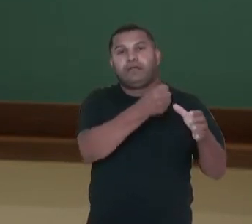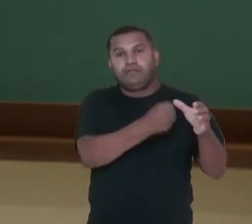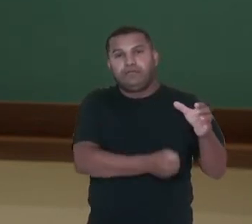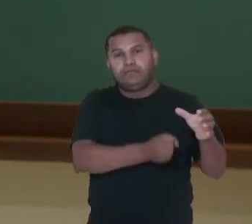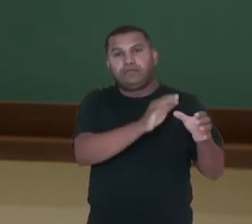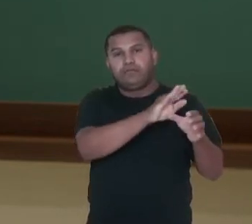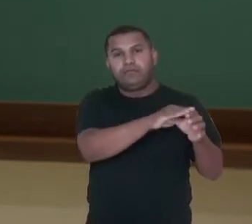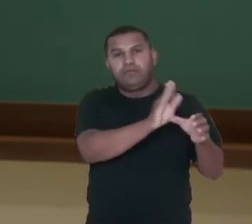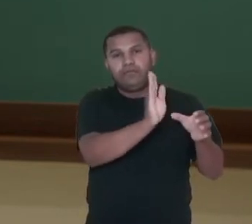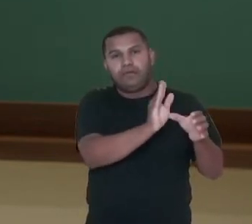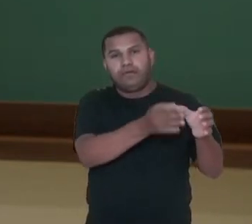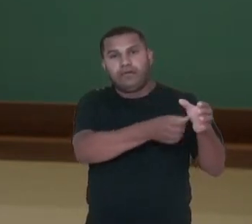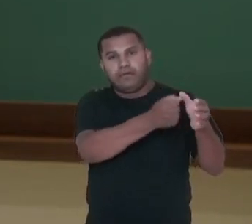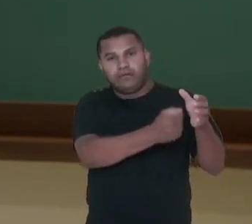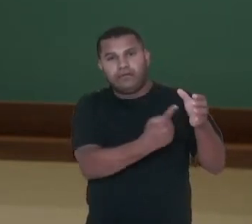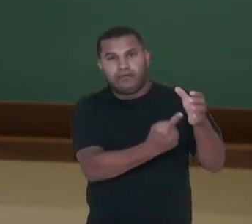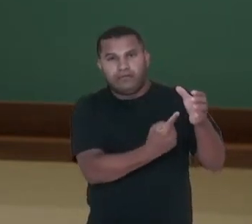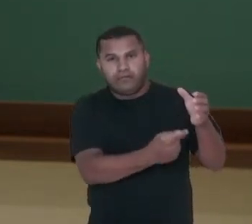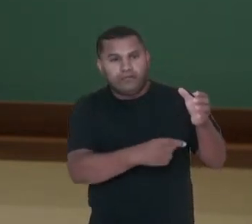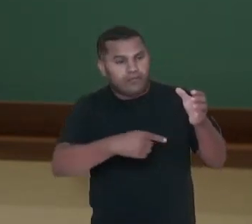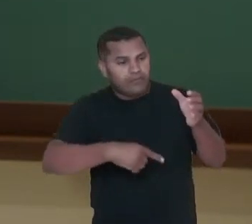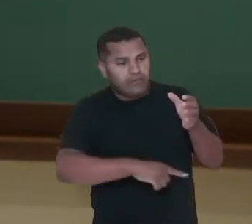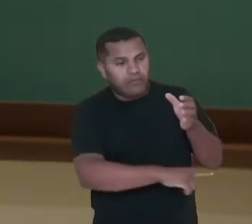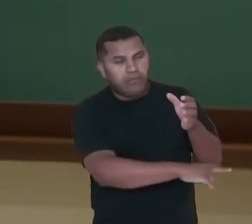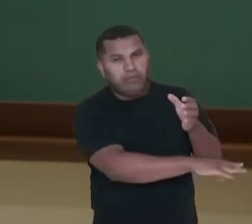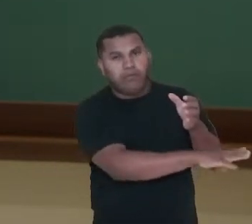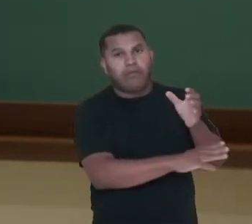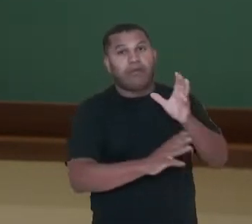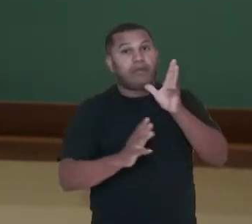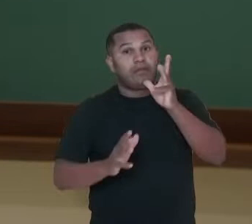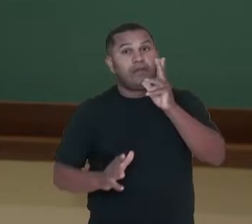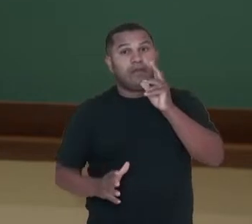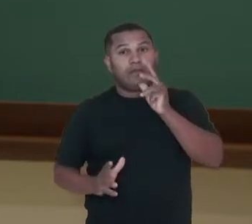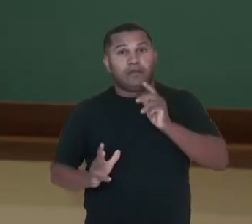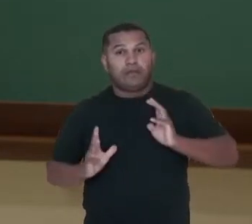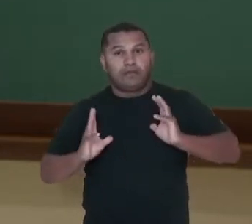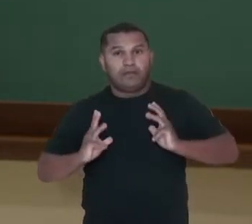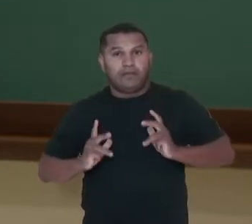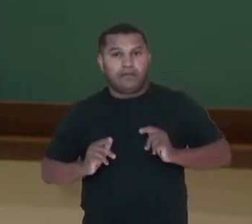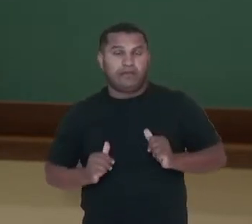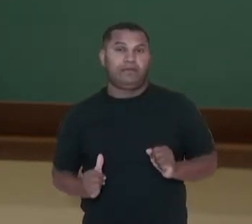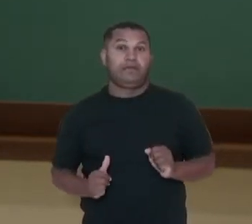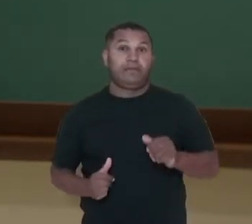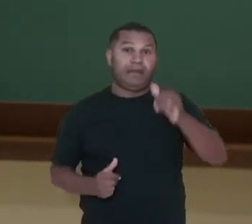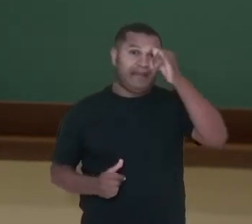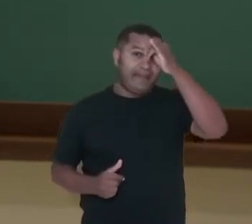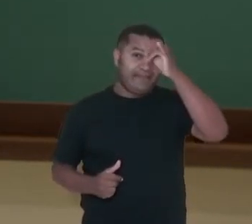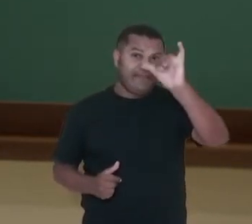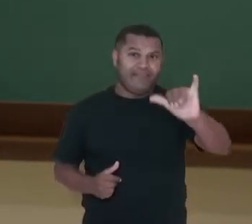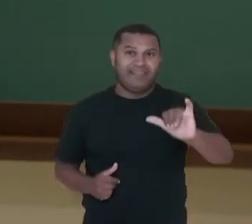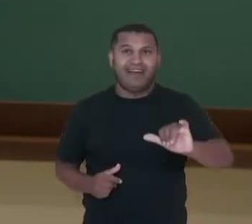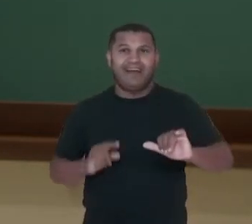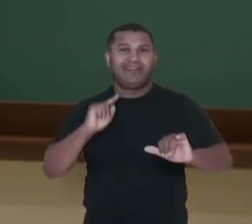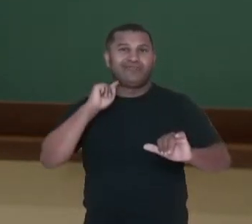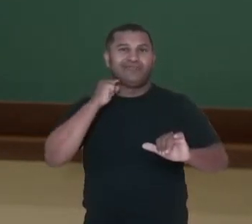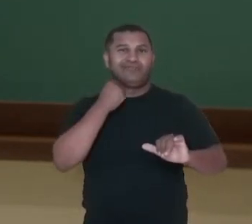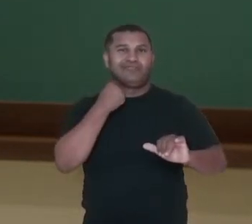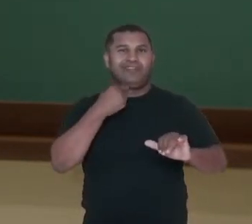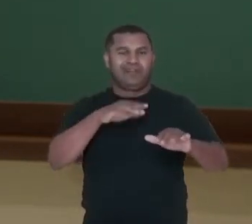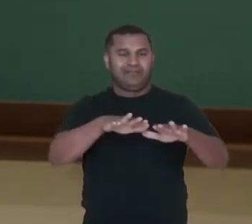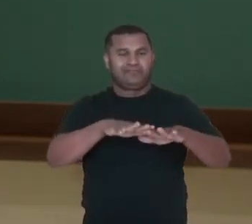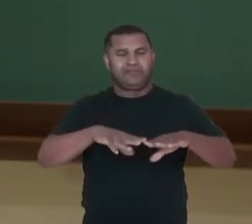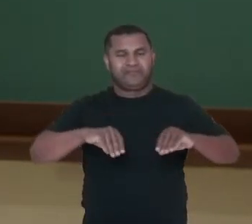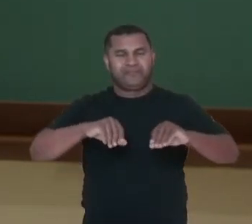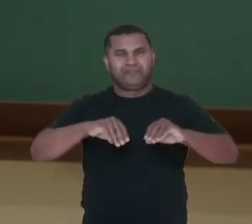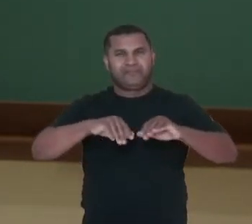de ação, para então não contaminar o solo, né? Então, as fezes depositadas ali,